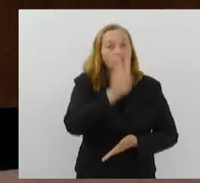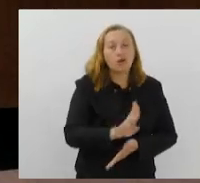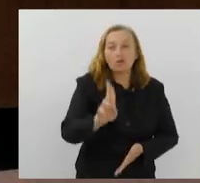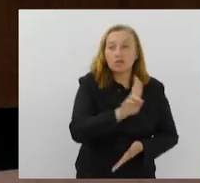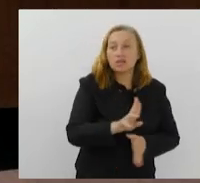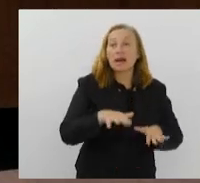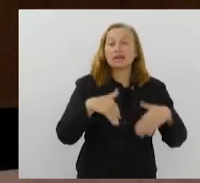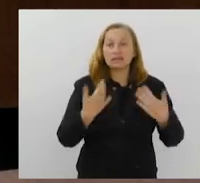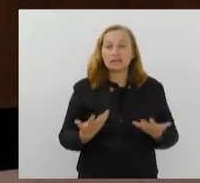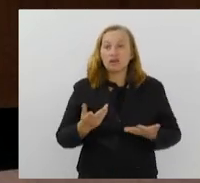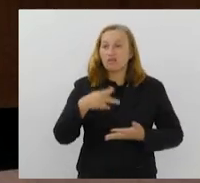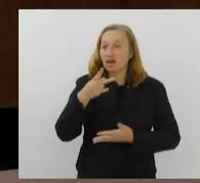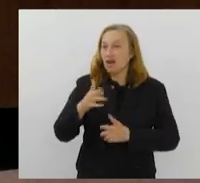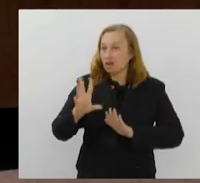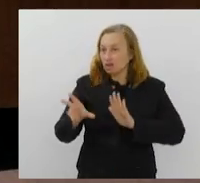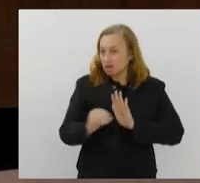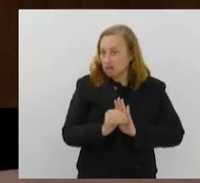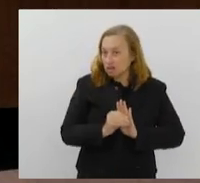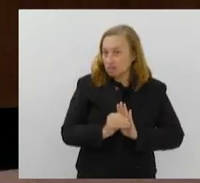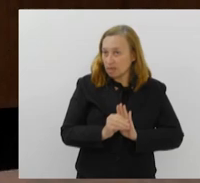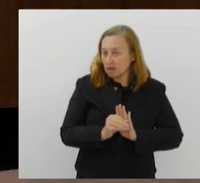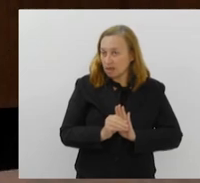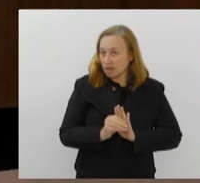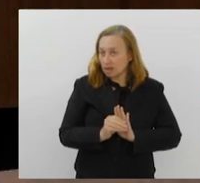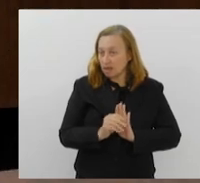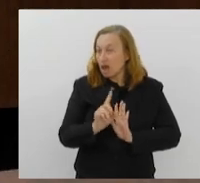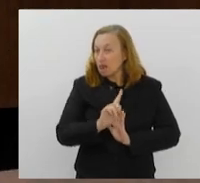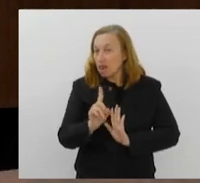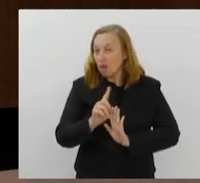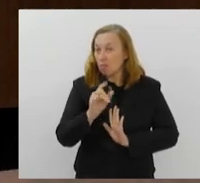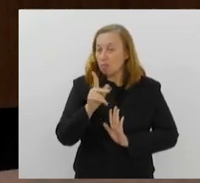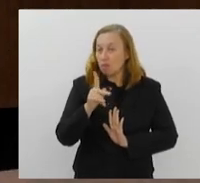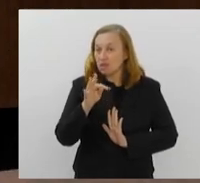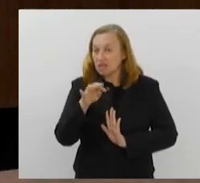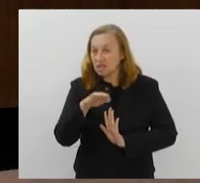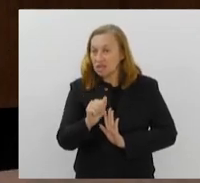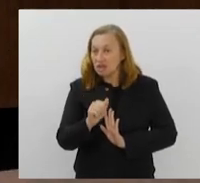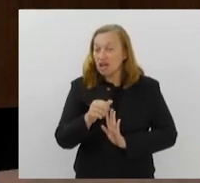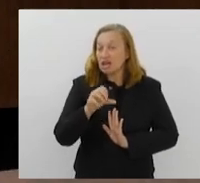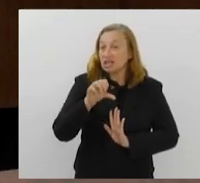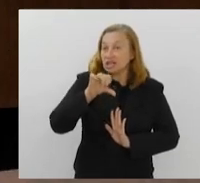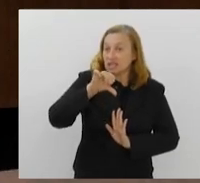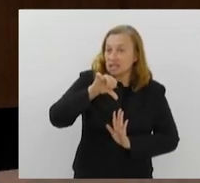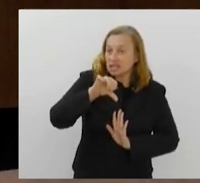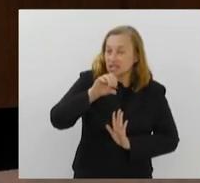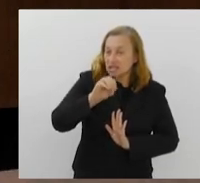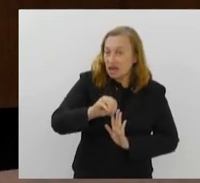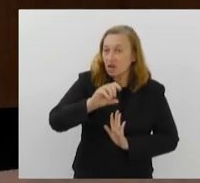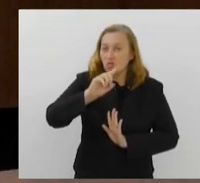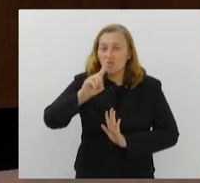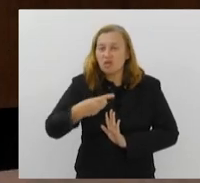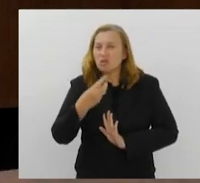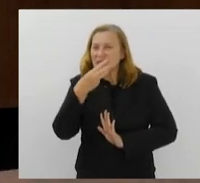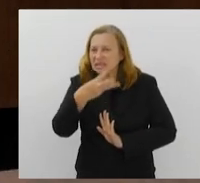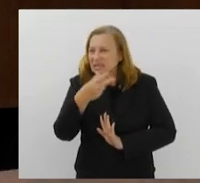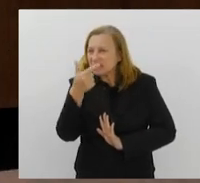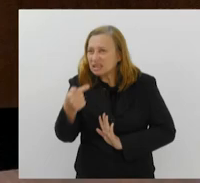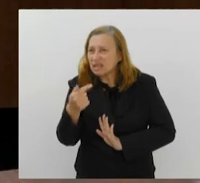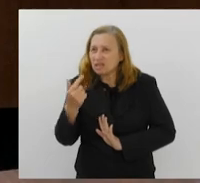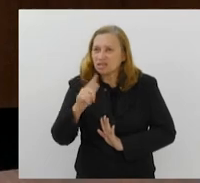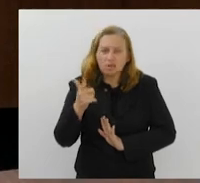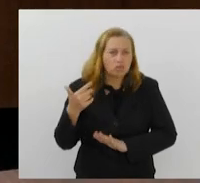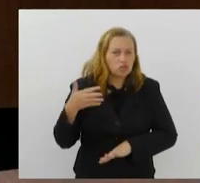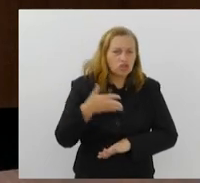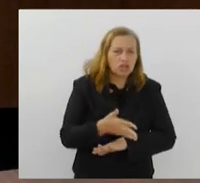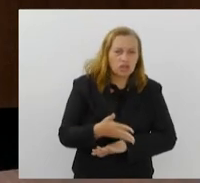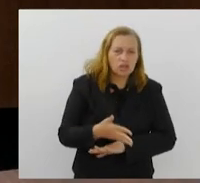as nossas emendas impositivas de 0,37, quer dizer, não chega a uma